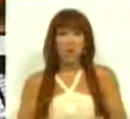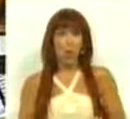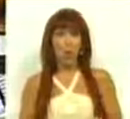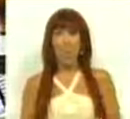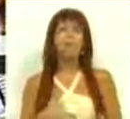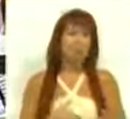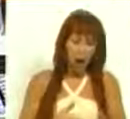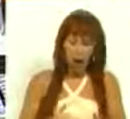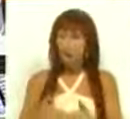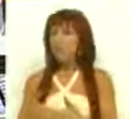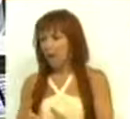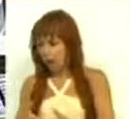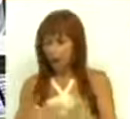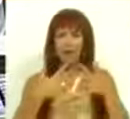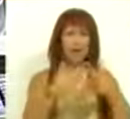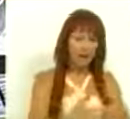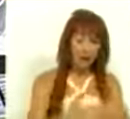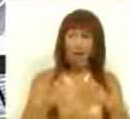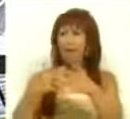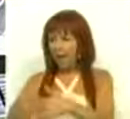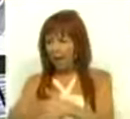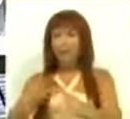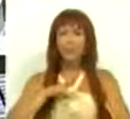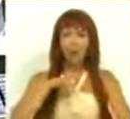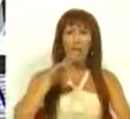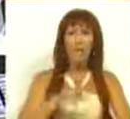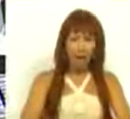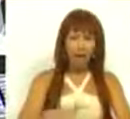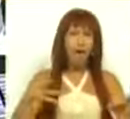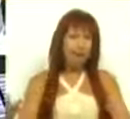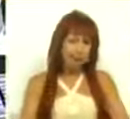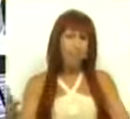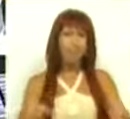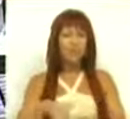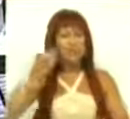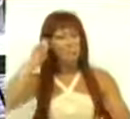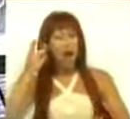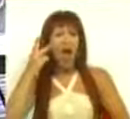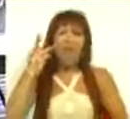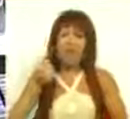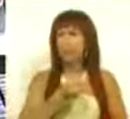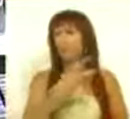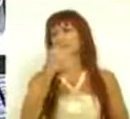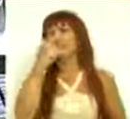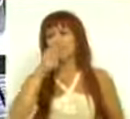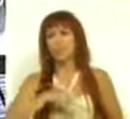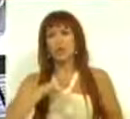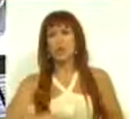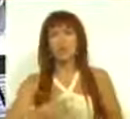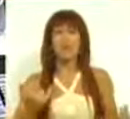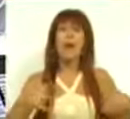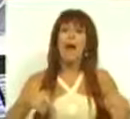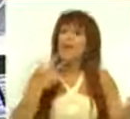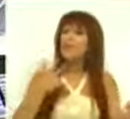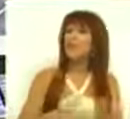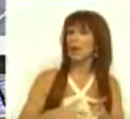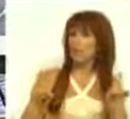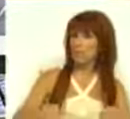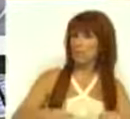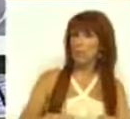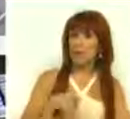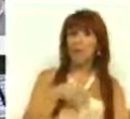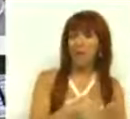há bloqueios estruturais em Portugal que afetam a vida de muitos portugueses. Mas é verdade também